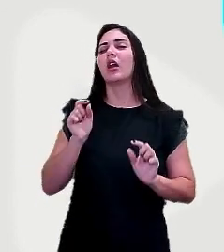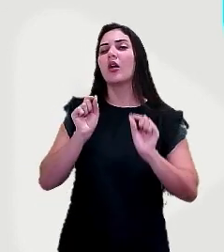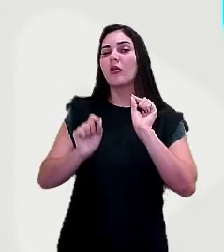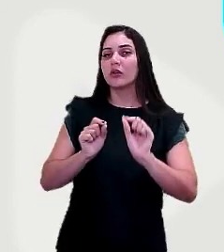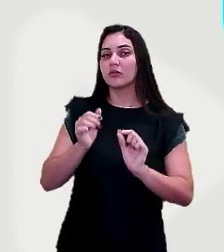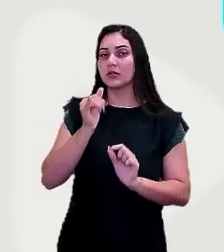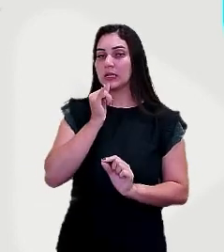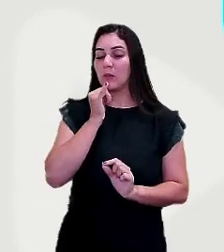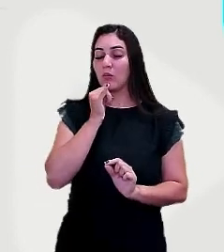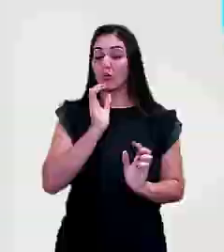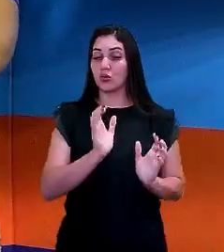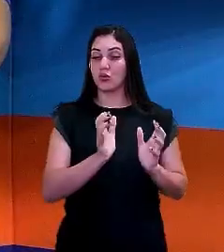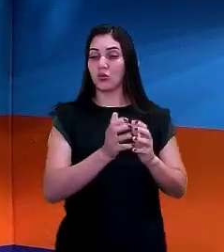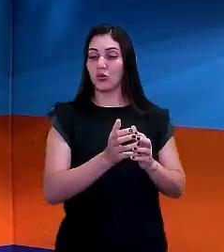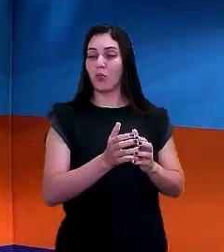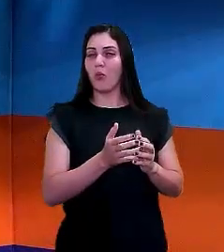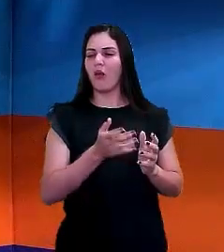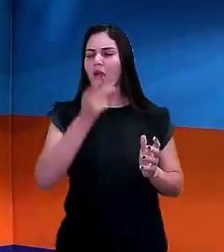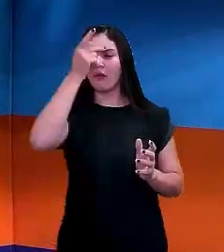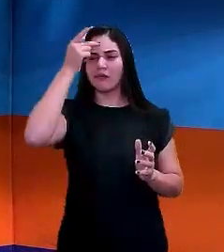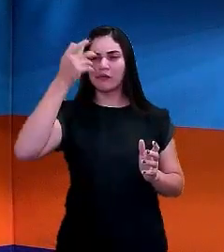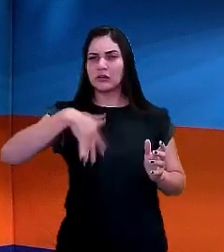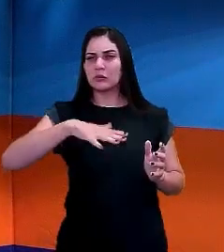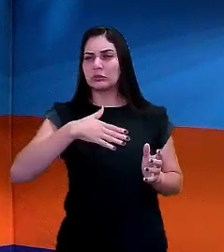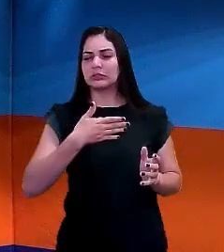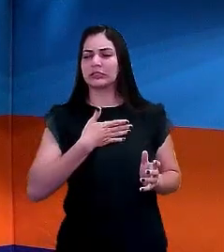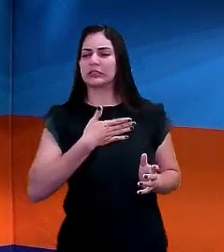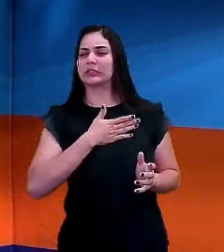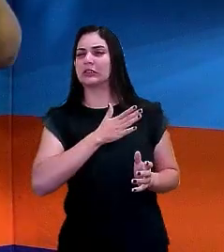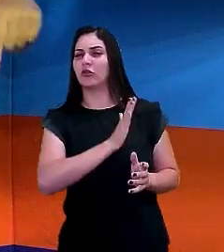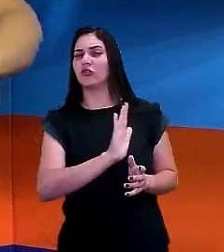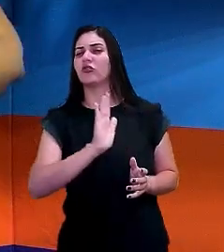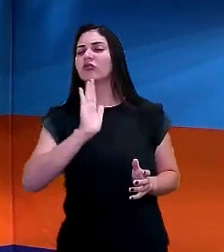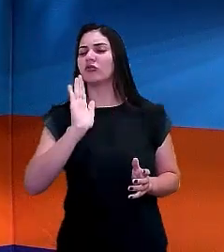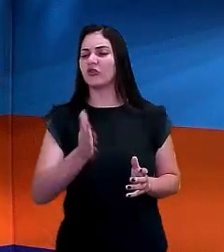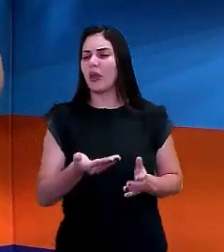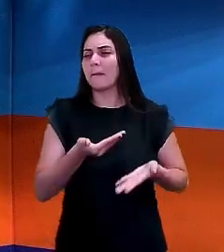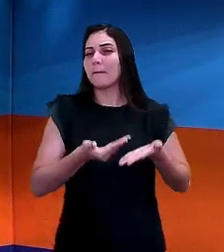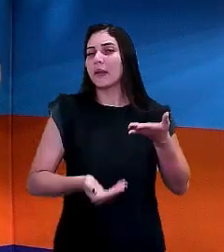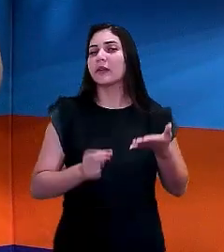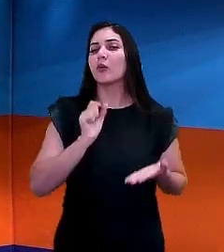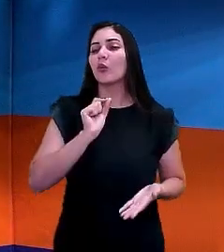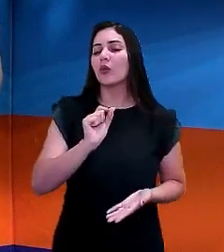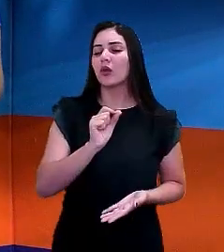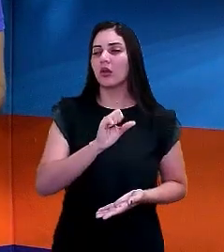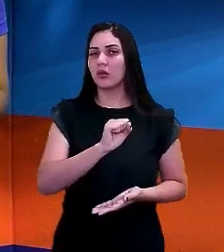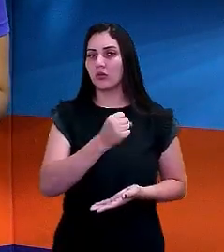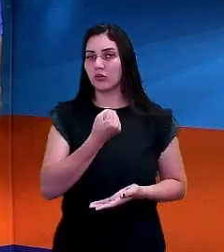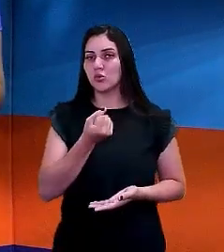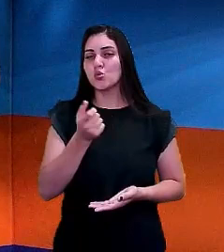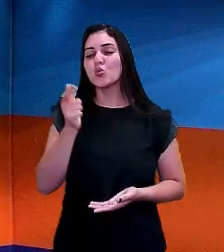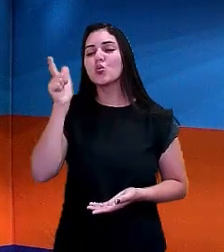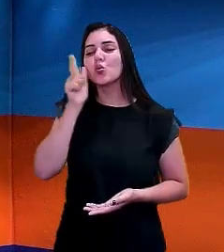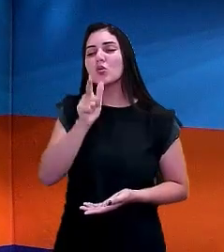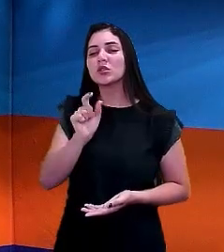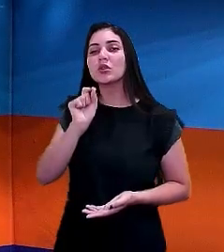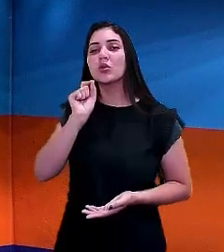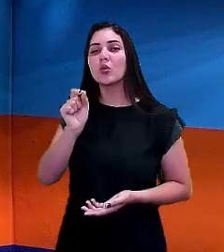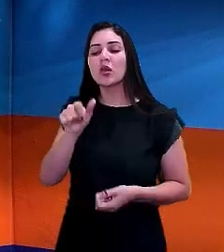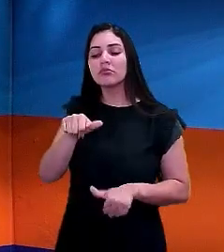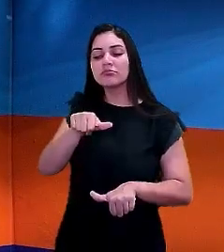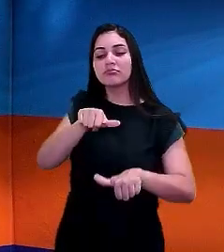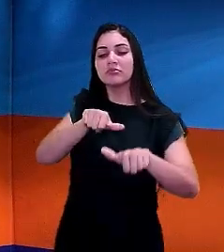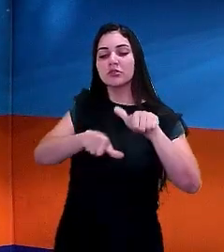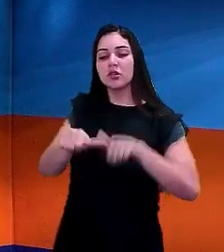era favorito, que já tinha perdido de 8 pontos por esse time, consegue o quê? Virar o placar, né? Consegue vencer. Então,